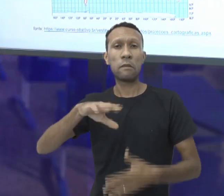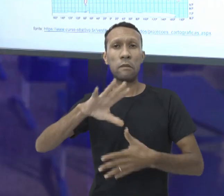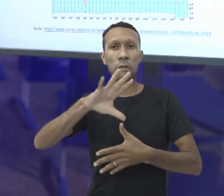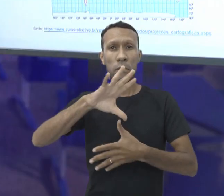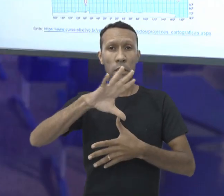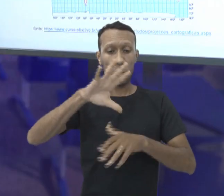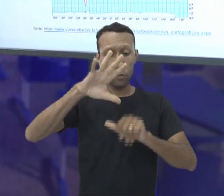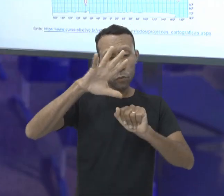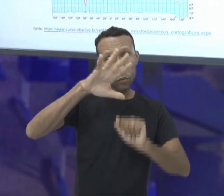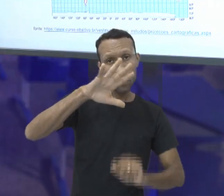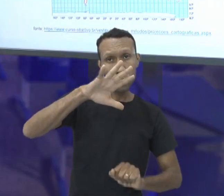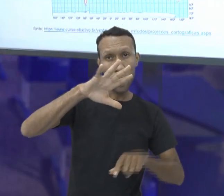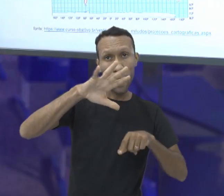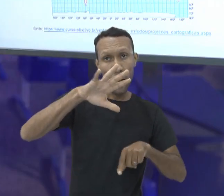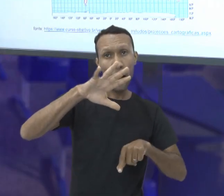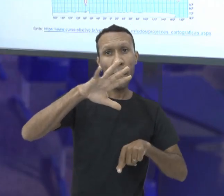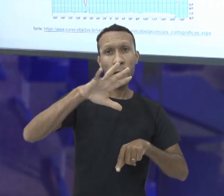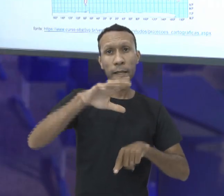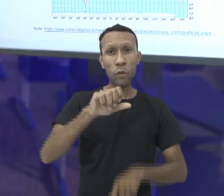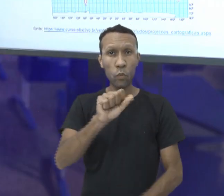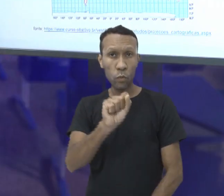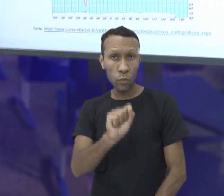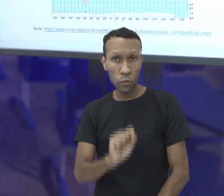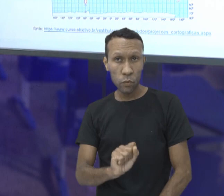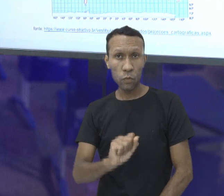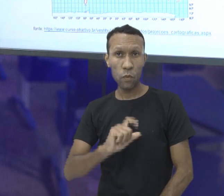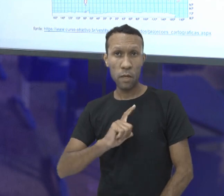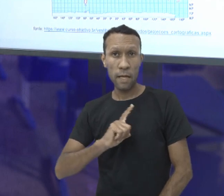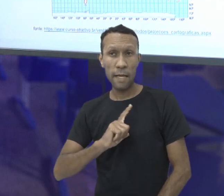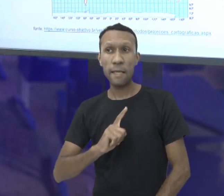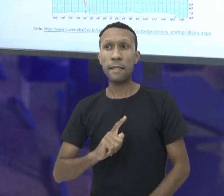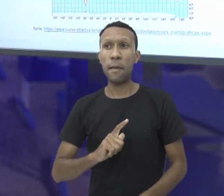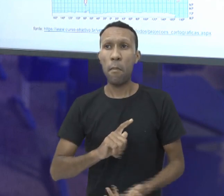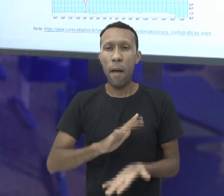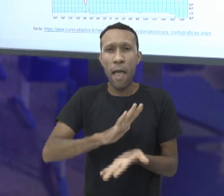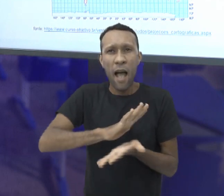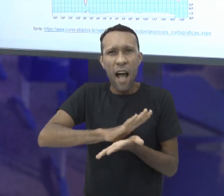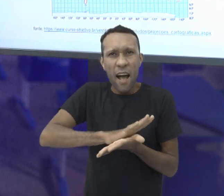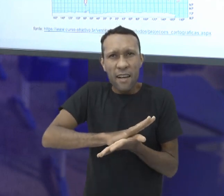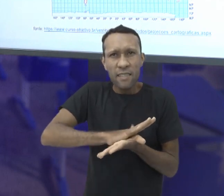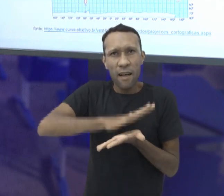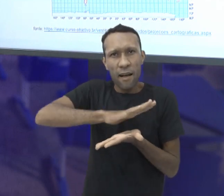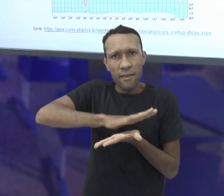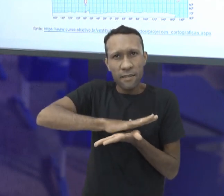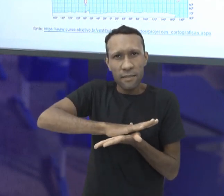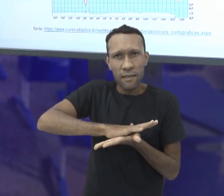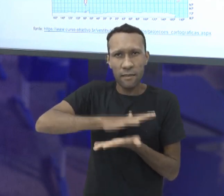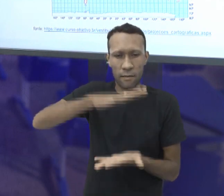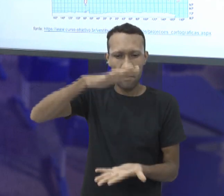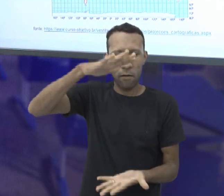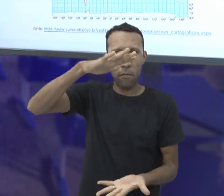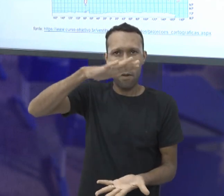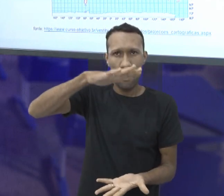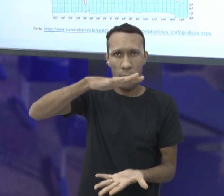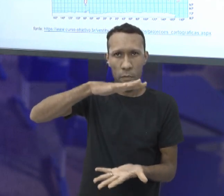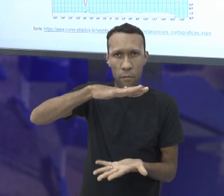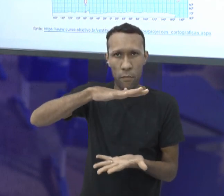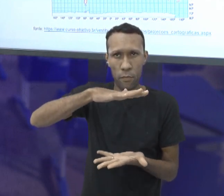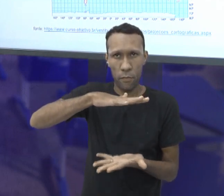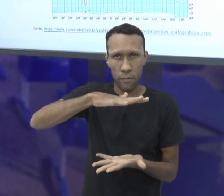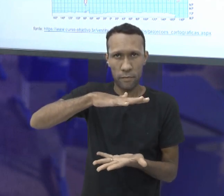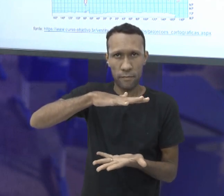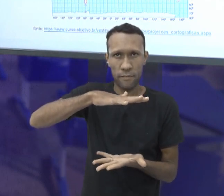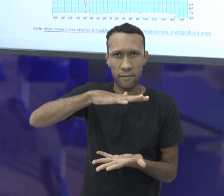estão alongados. E o polo norte, ele está achatado. O planisfério